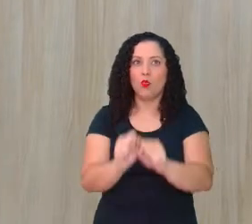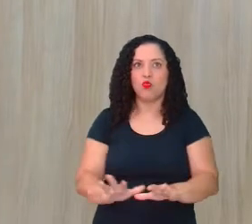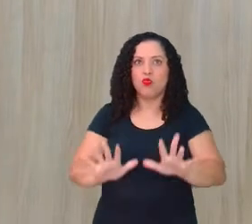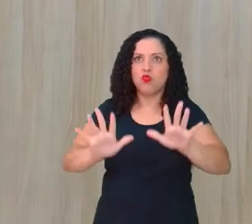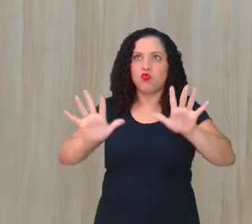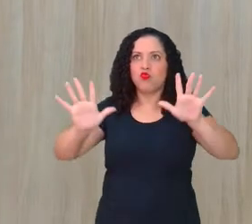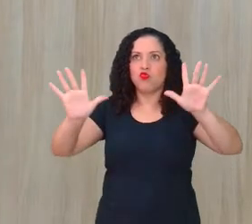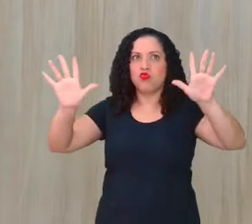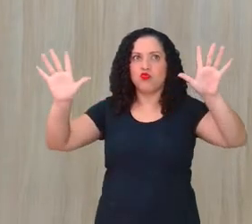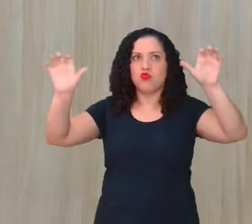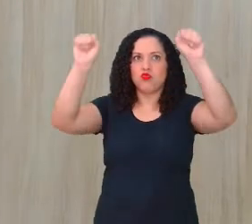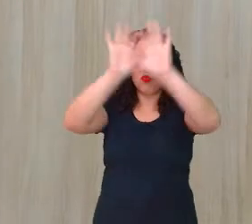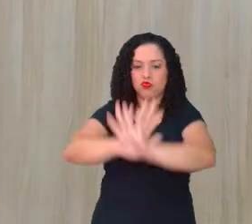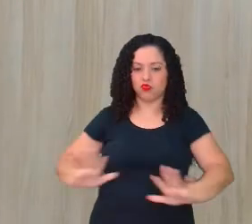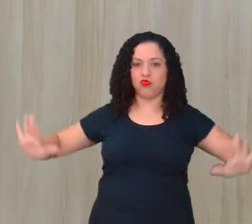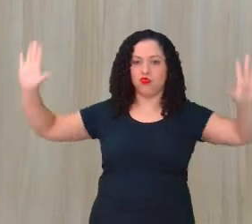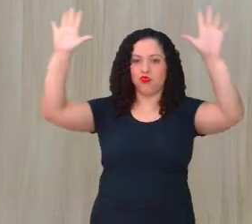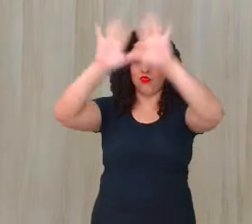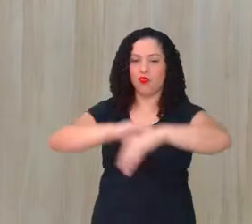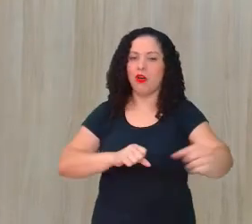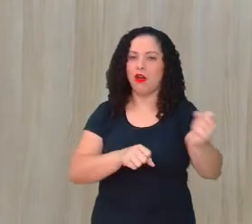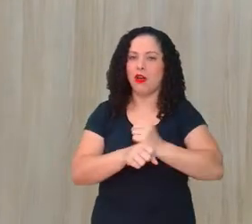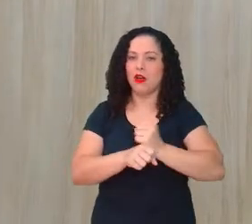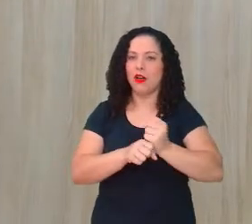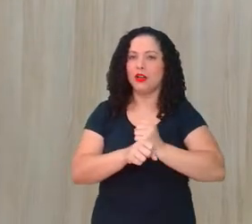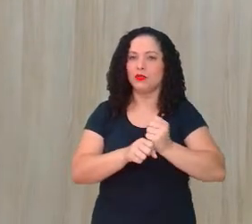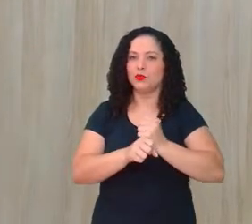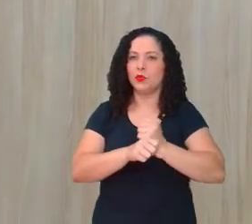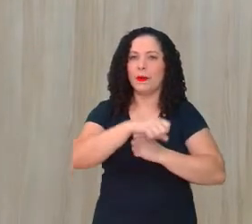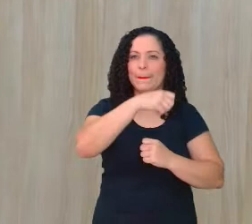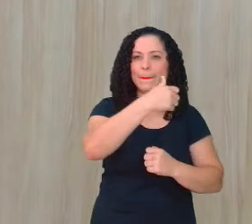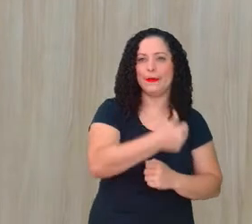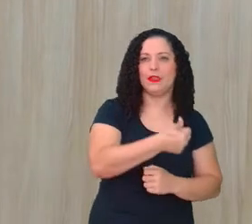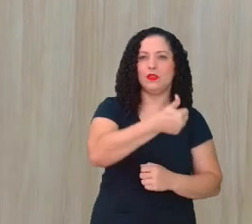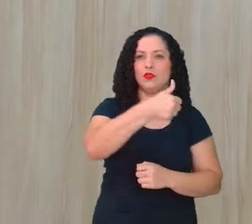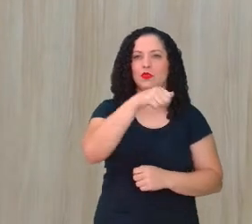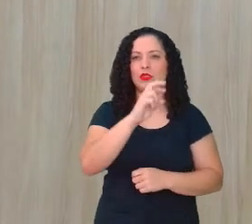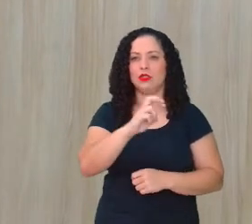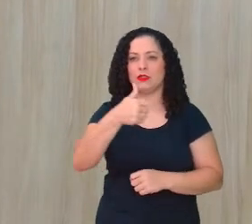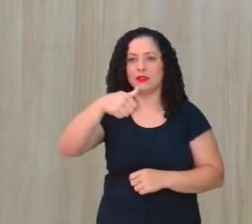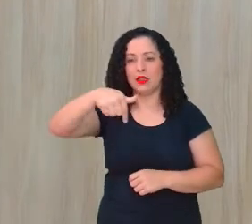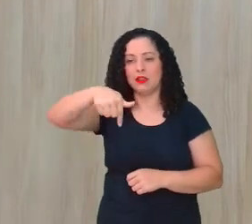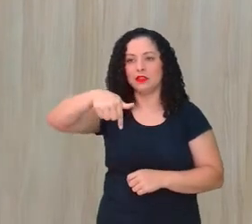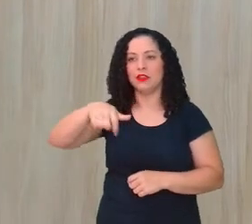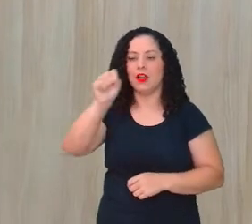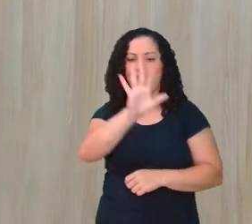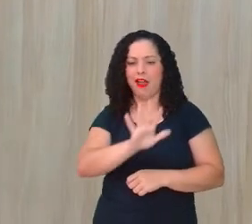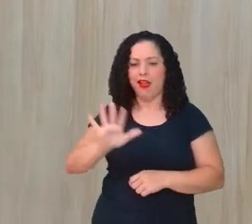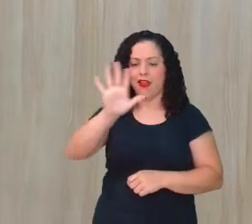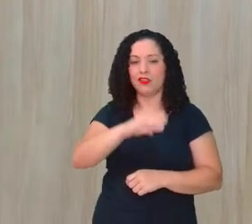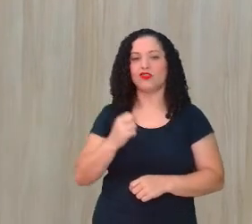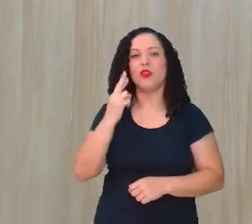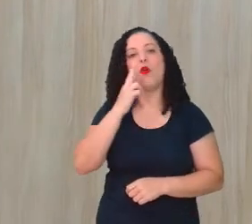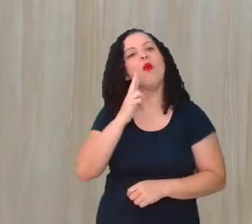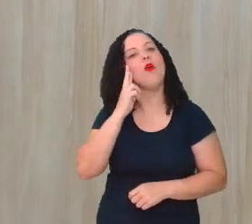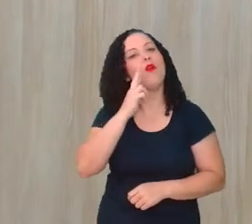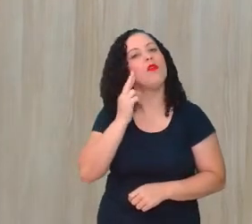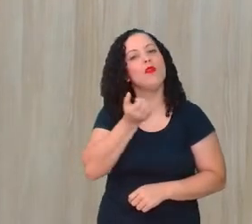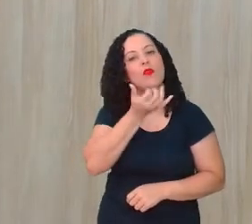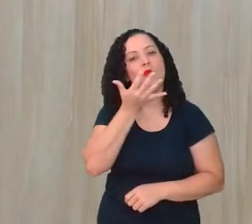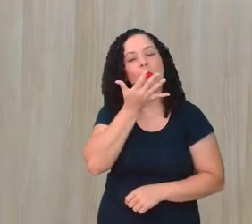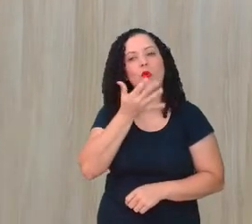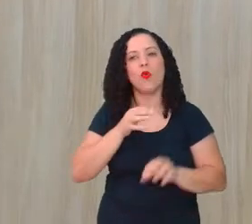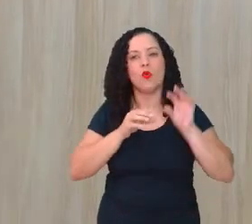né? Então, observa aqui, ó, essas áreas aqui em rosa, né, são áreas, né, de influência calvinista,